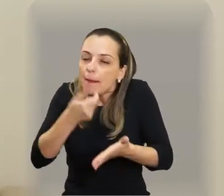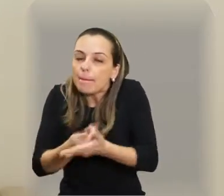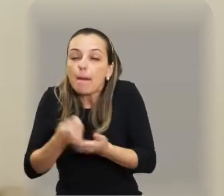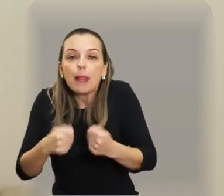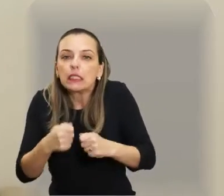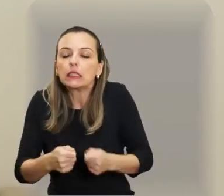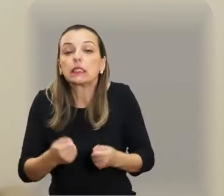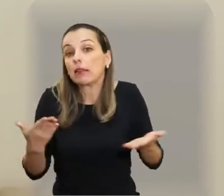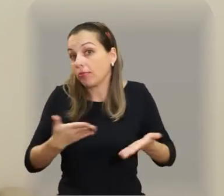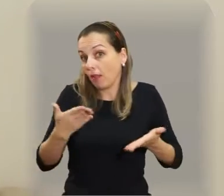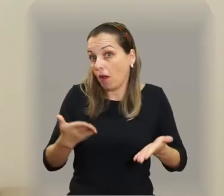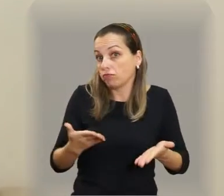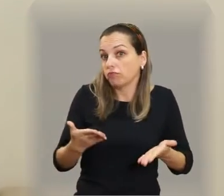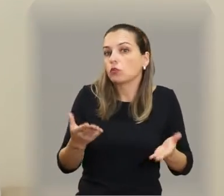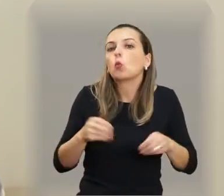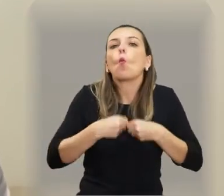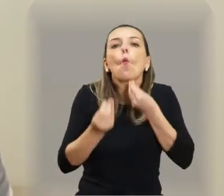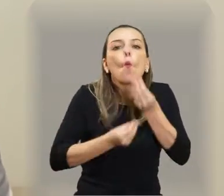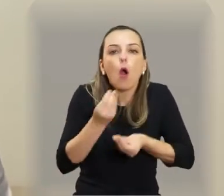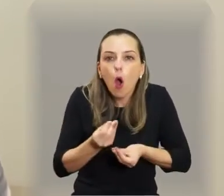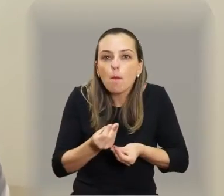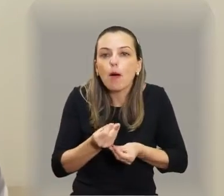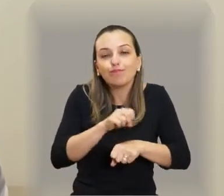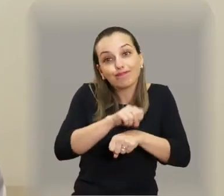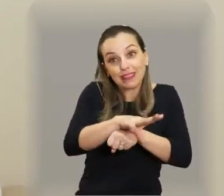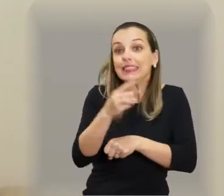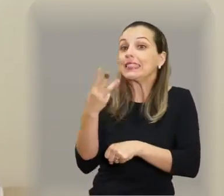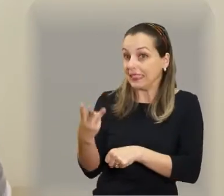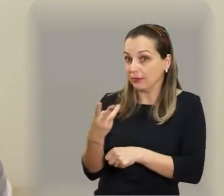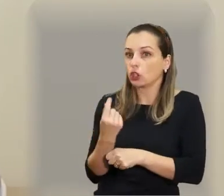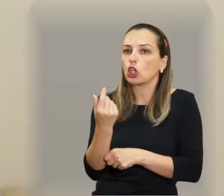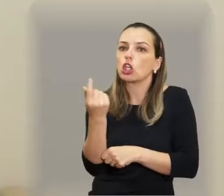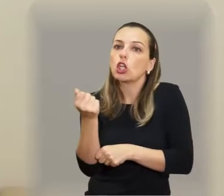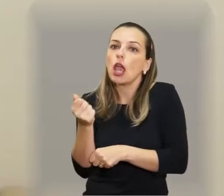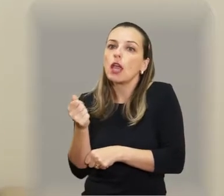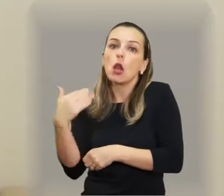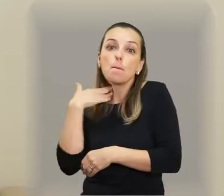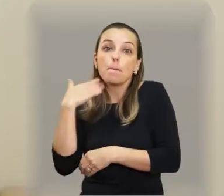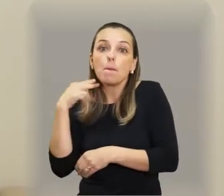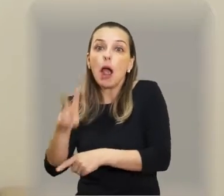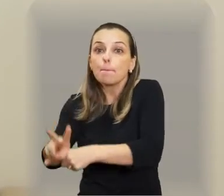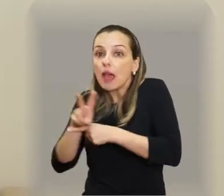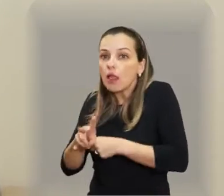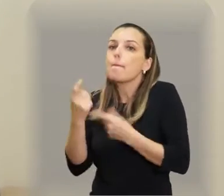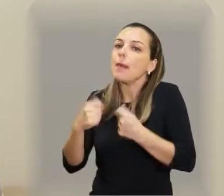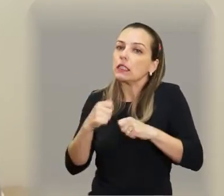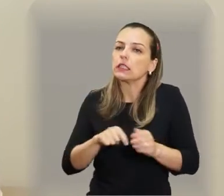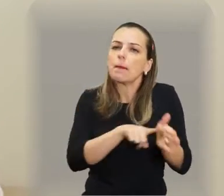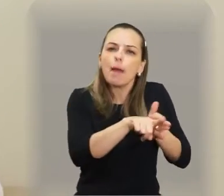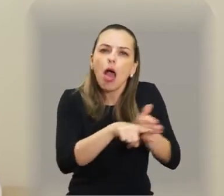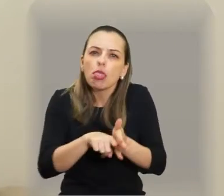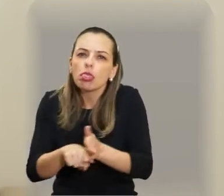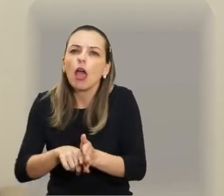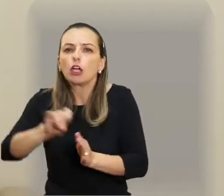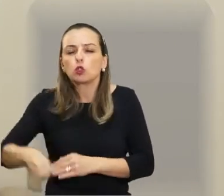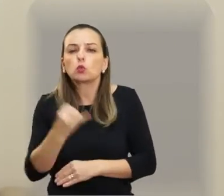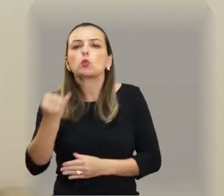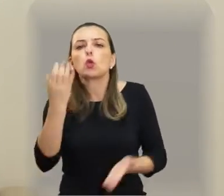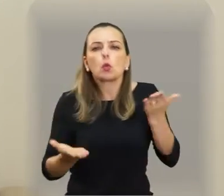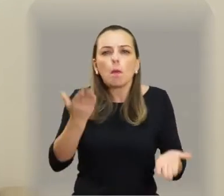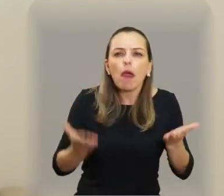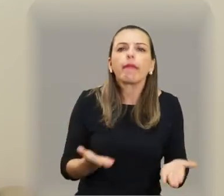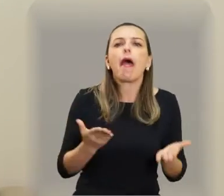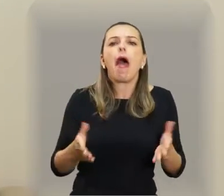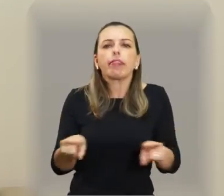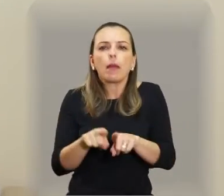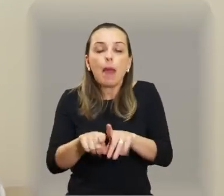as crises né é parte aqui mas não tem dinheiro não tem jeito os boletos estão vencendo terceira de que você vai ter que pegar um financiamento você vai